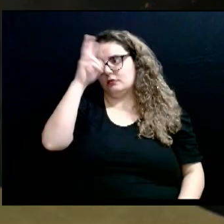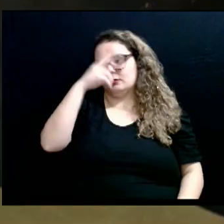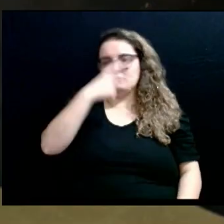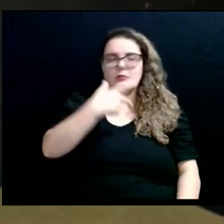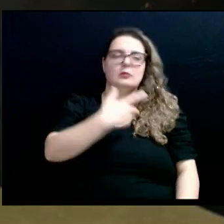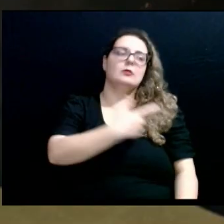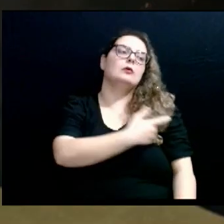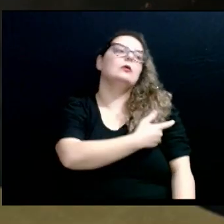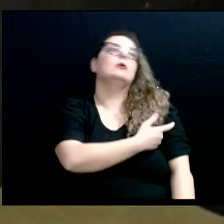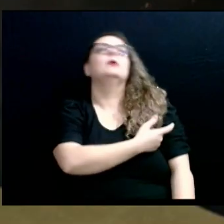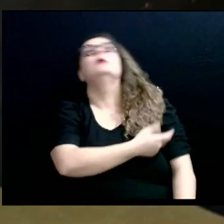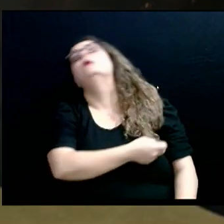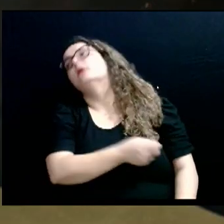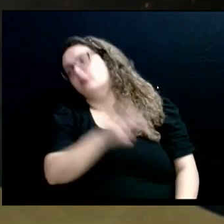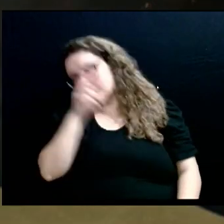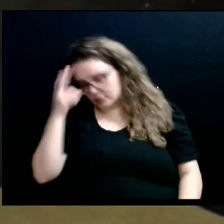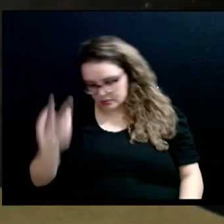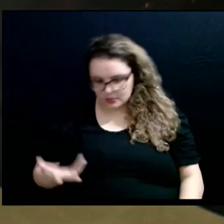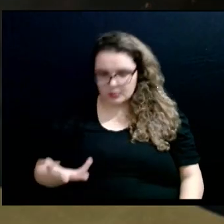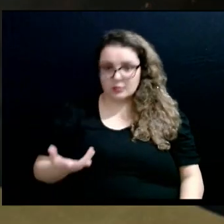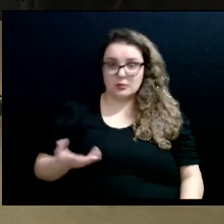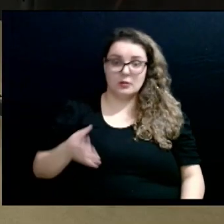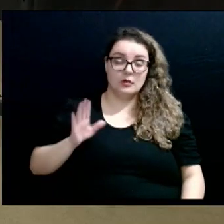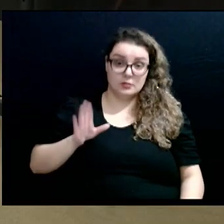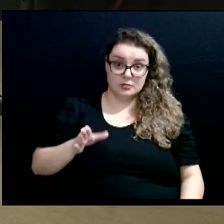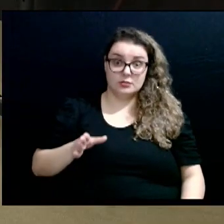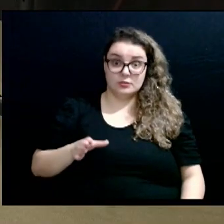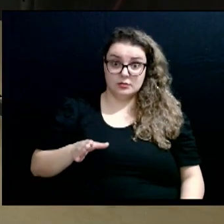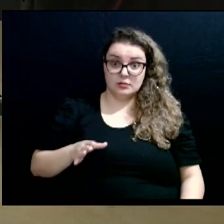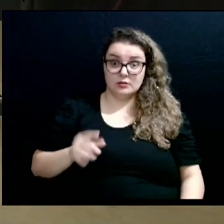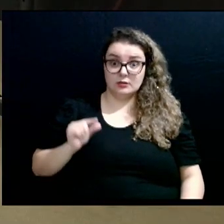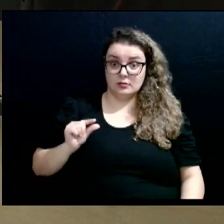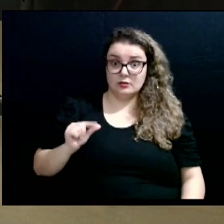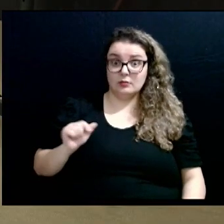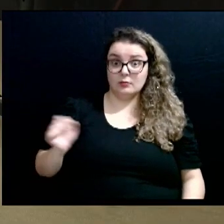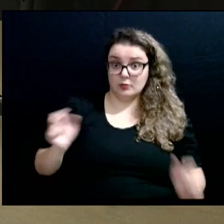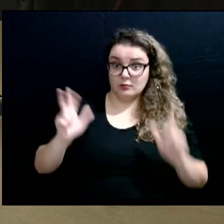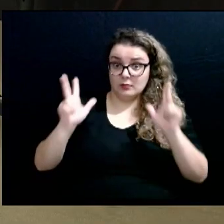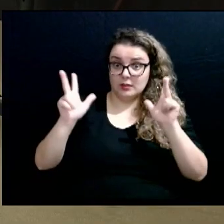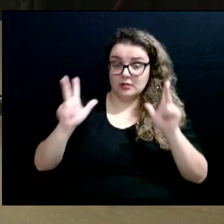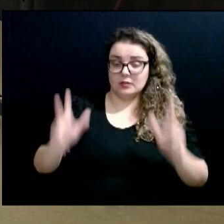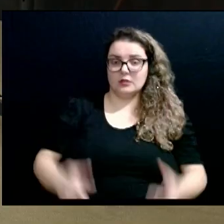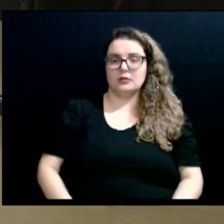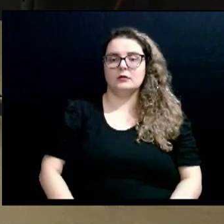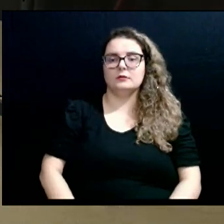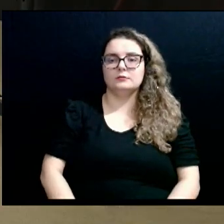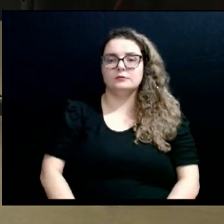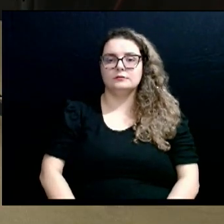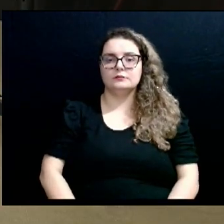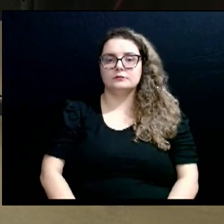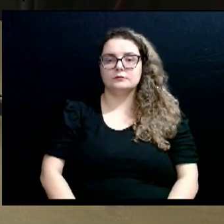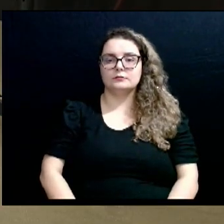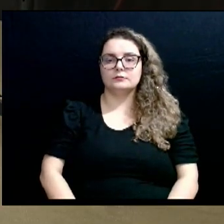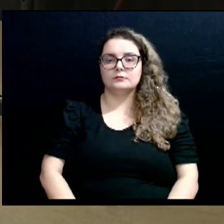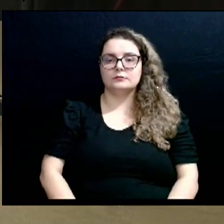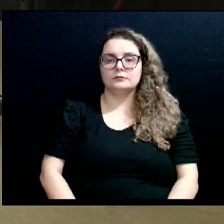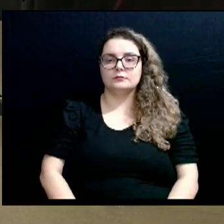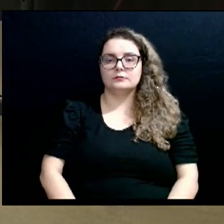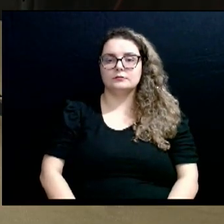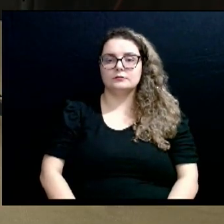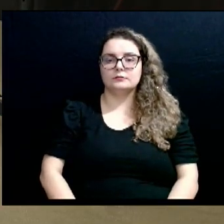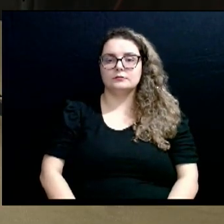um sangue, aí isso já é algo um pouco mais além do que um leve medo. Sim, sim. Aí no